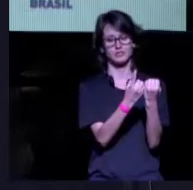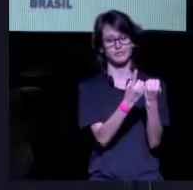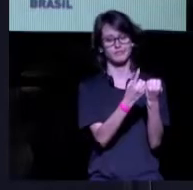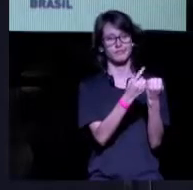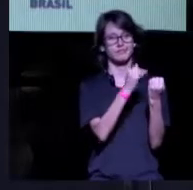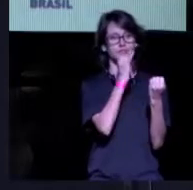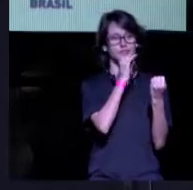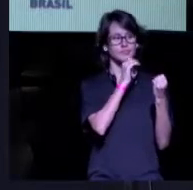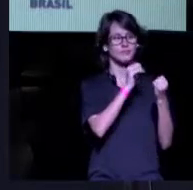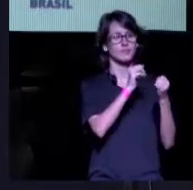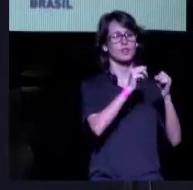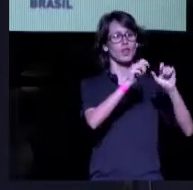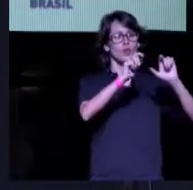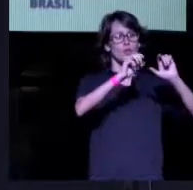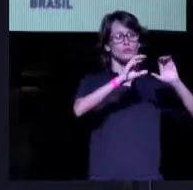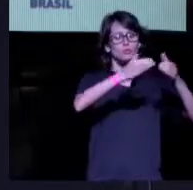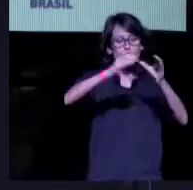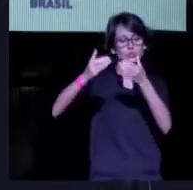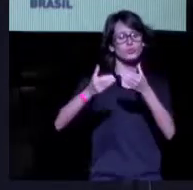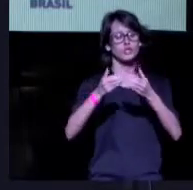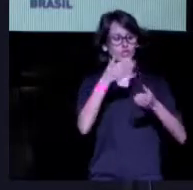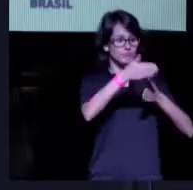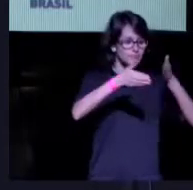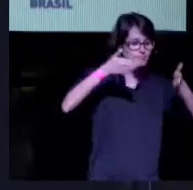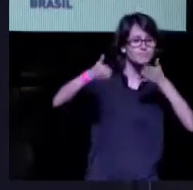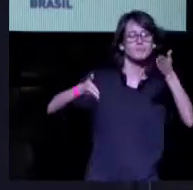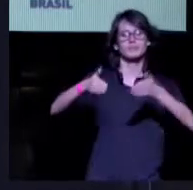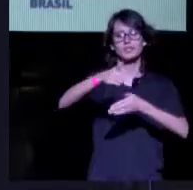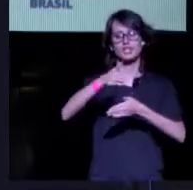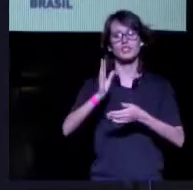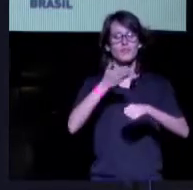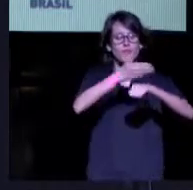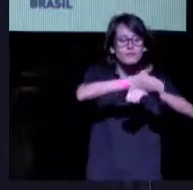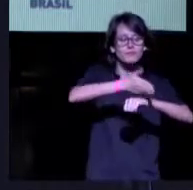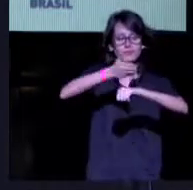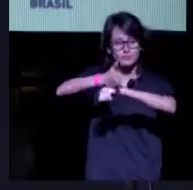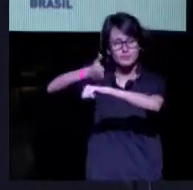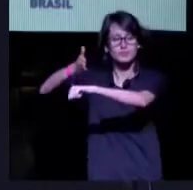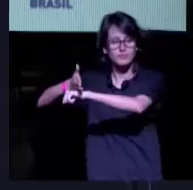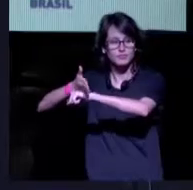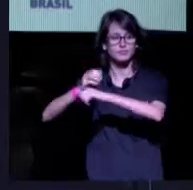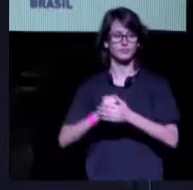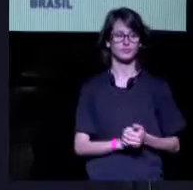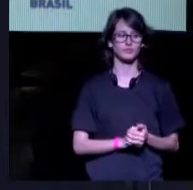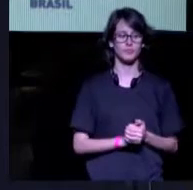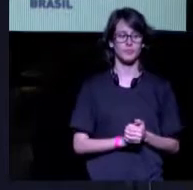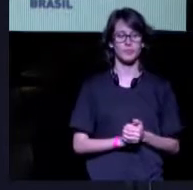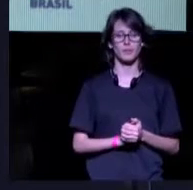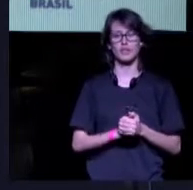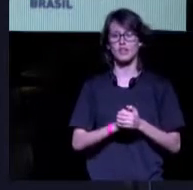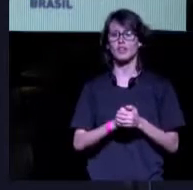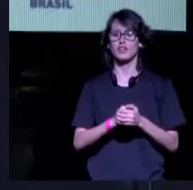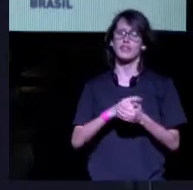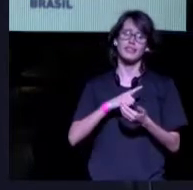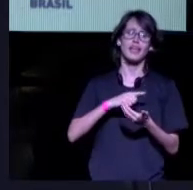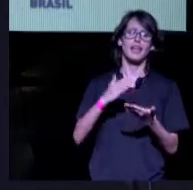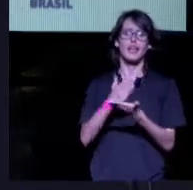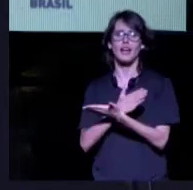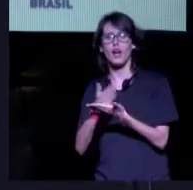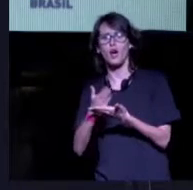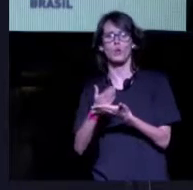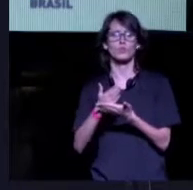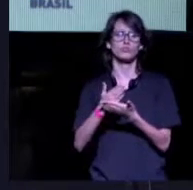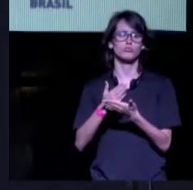serviços que a gente acessa os espaços públicos que a gente frequenta e muitas causas é